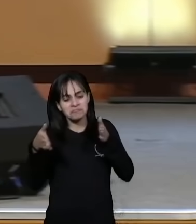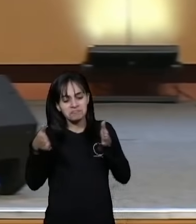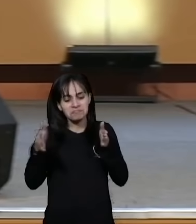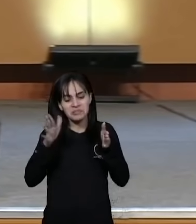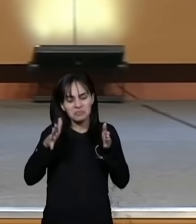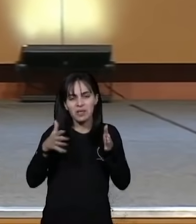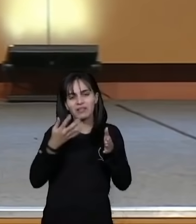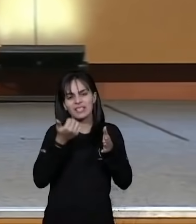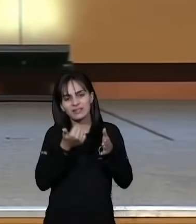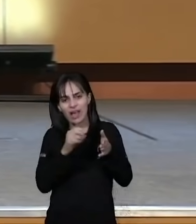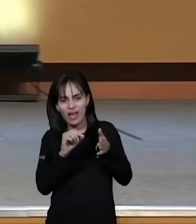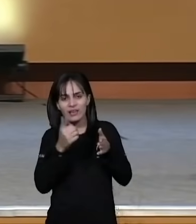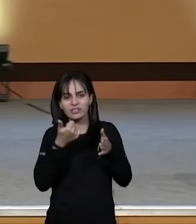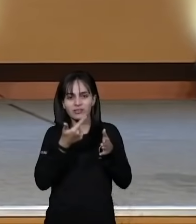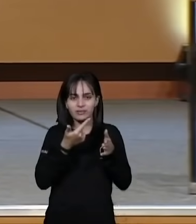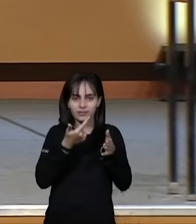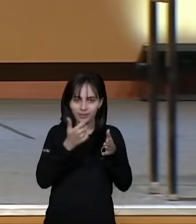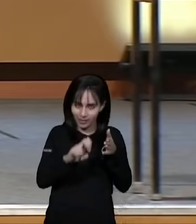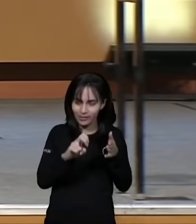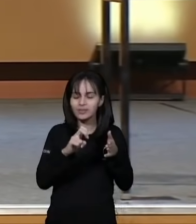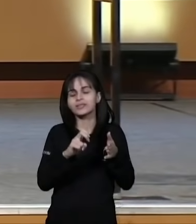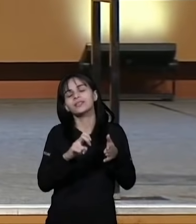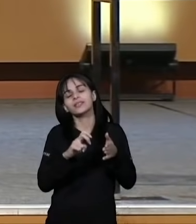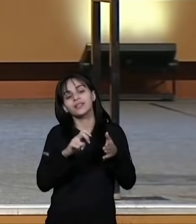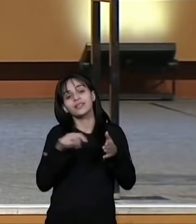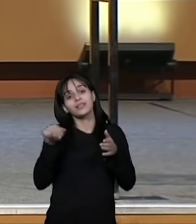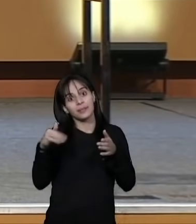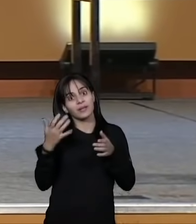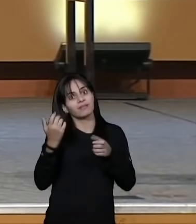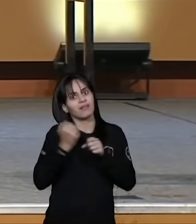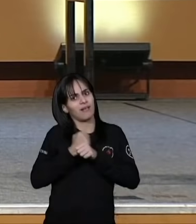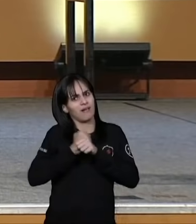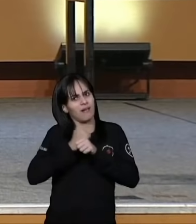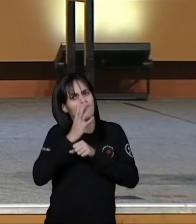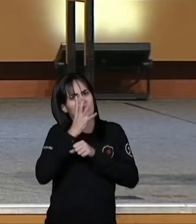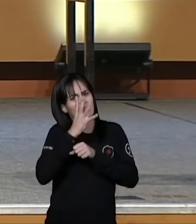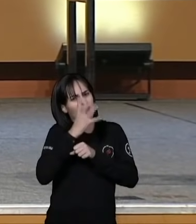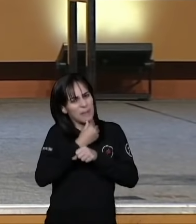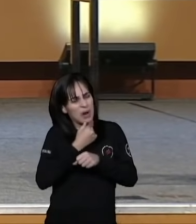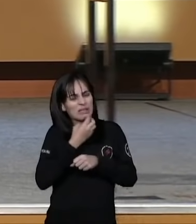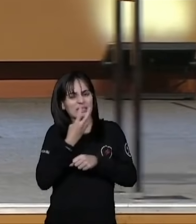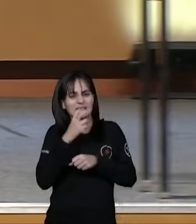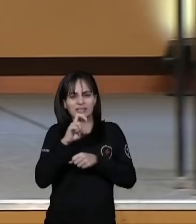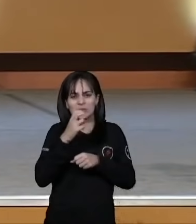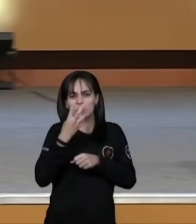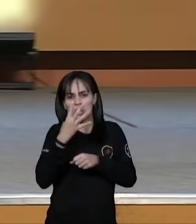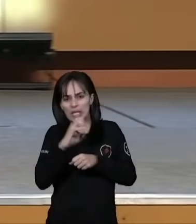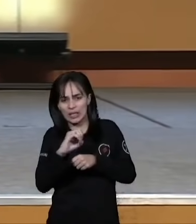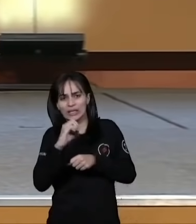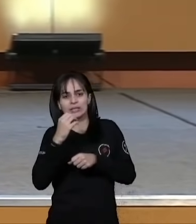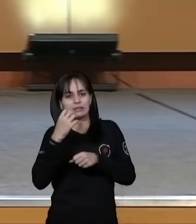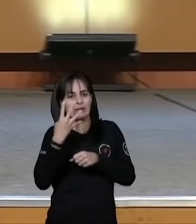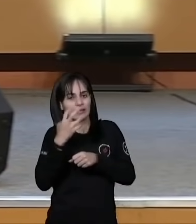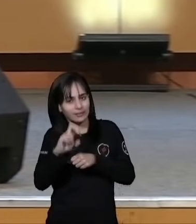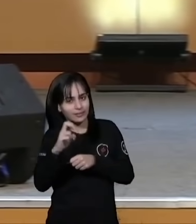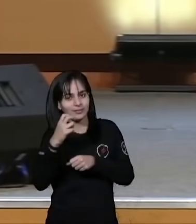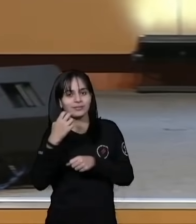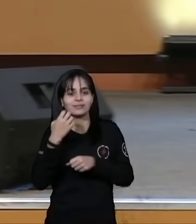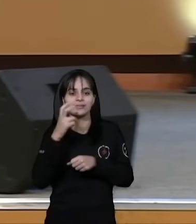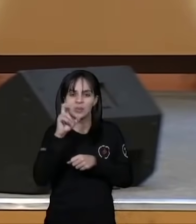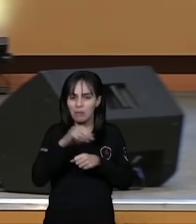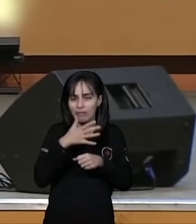dez anos 15 anos 20 anos promessas que leva muito tempo 35 anos 40 anos